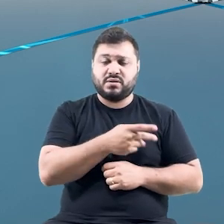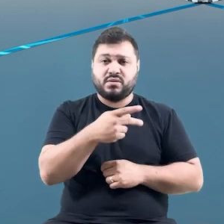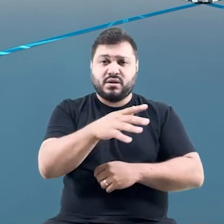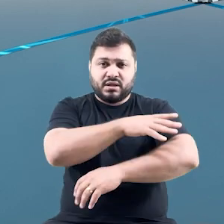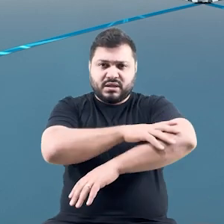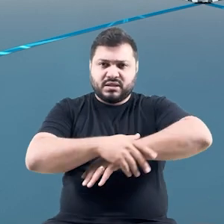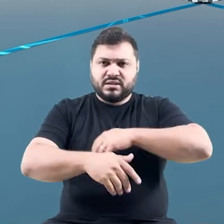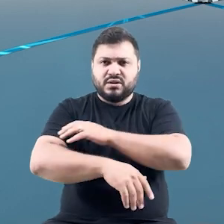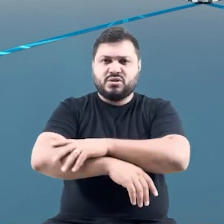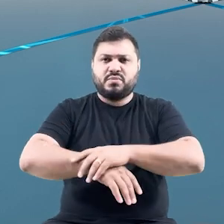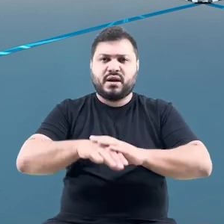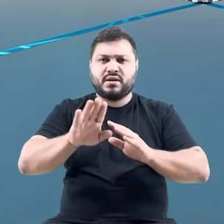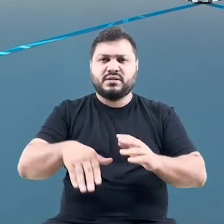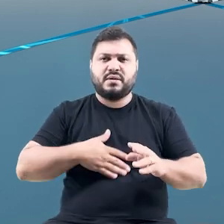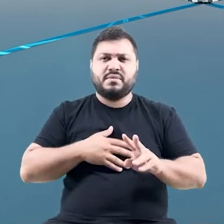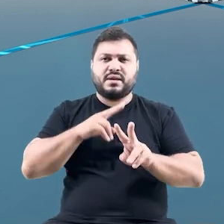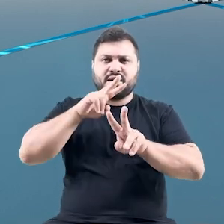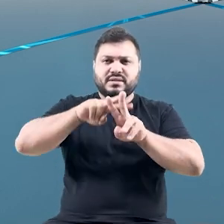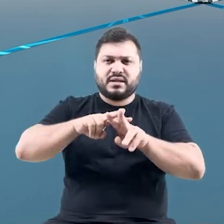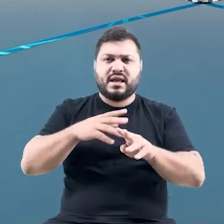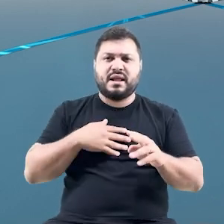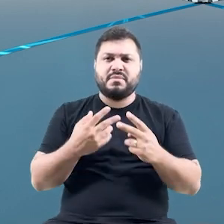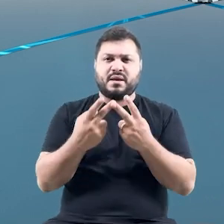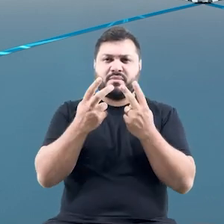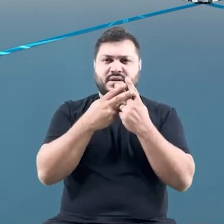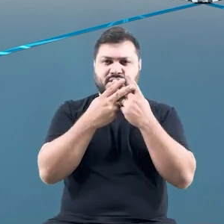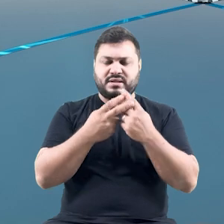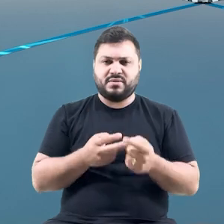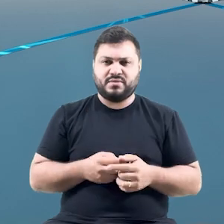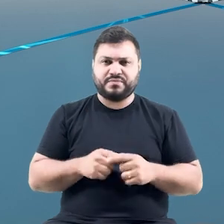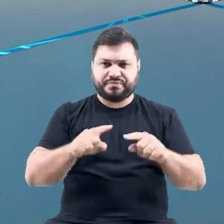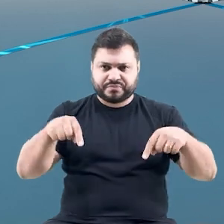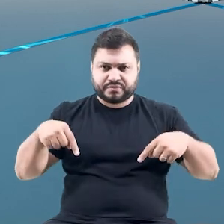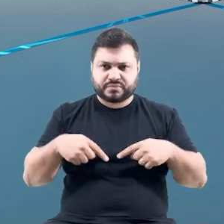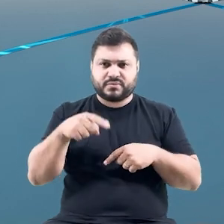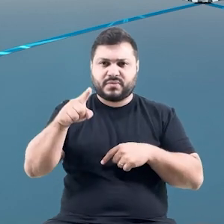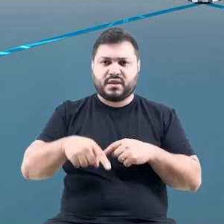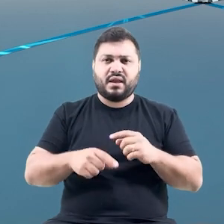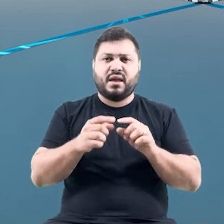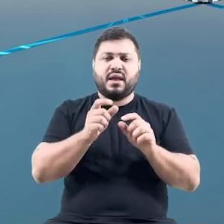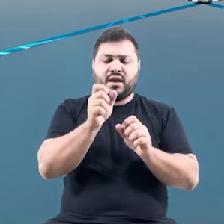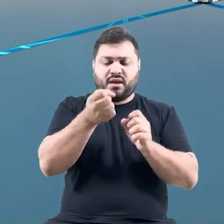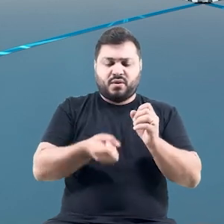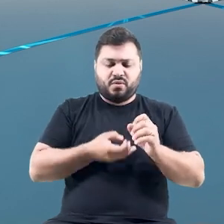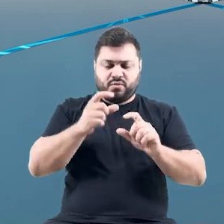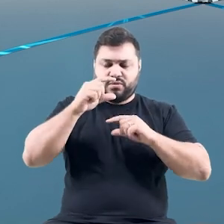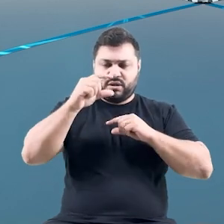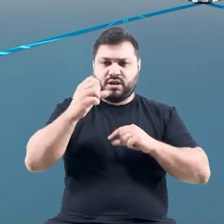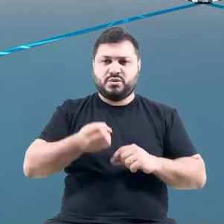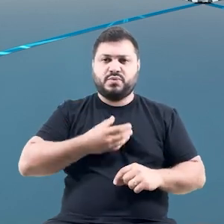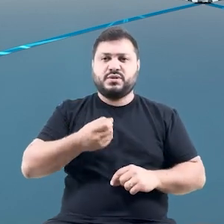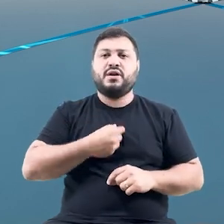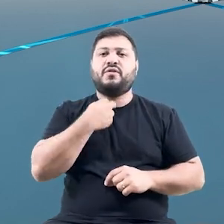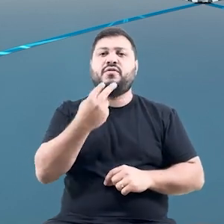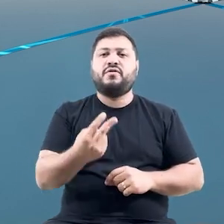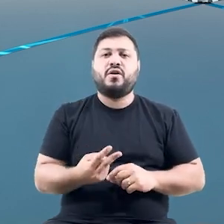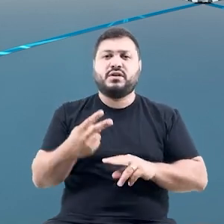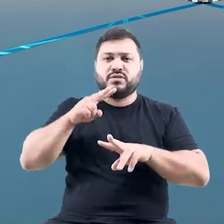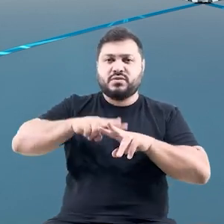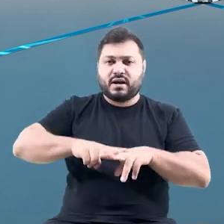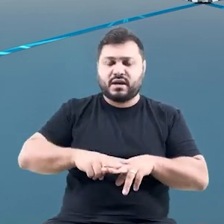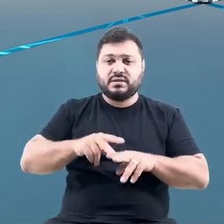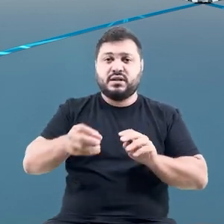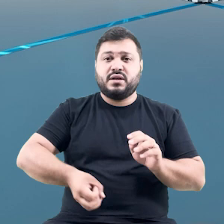e que seus braços sejam minha cela e minha prisão. Esse é o trecho de uma das poesias do livro Vozes